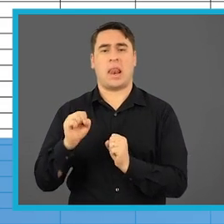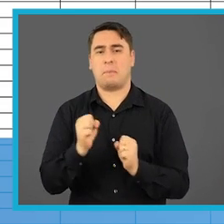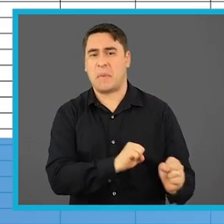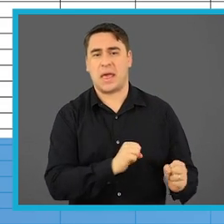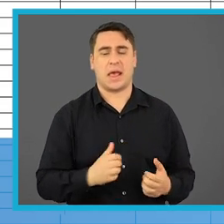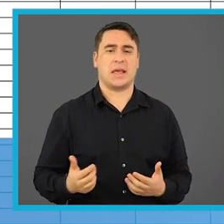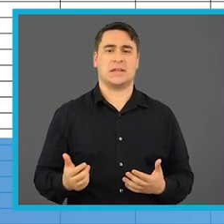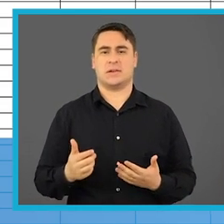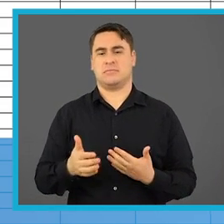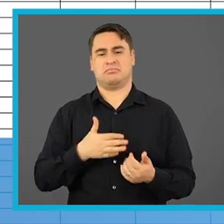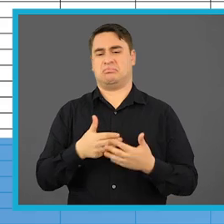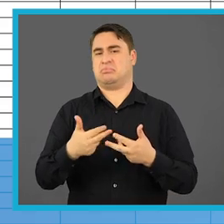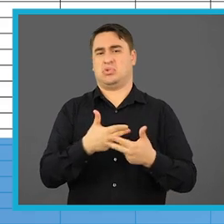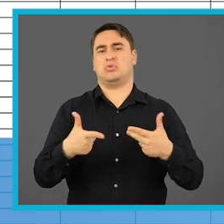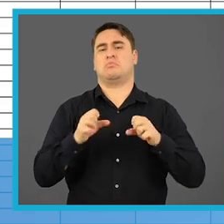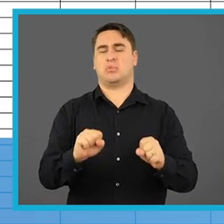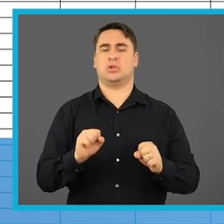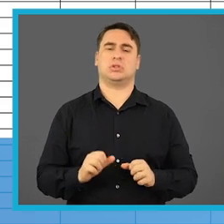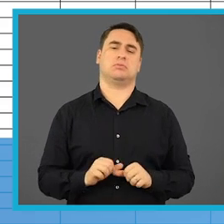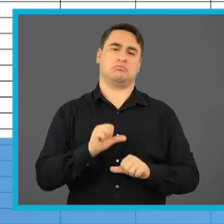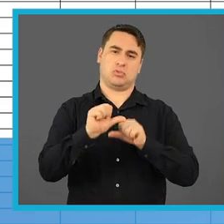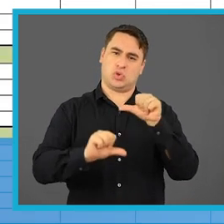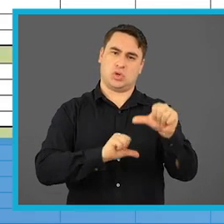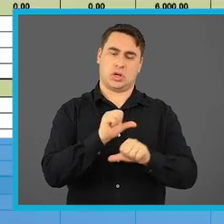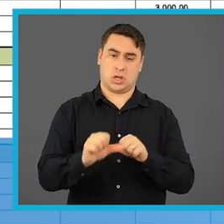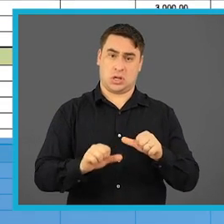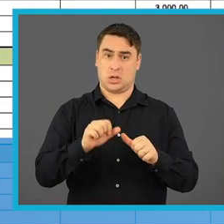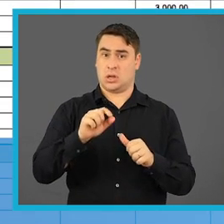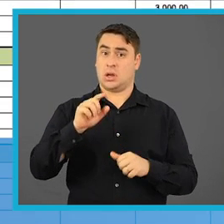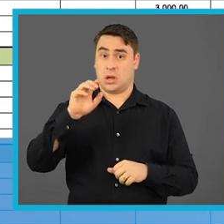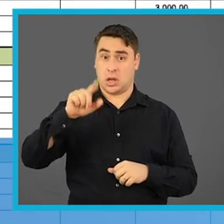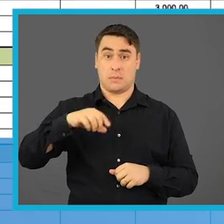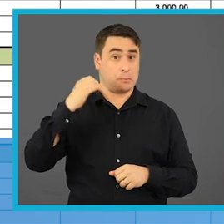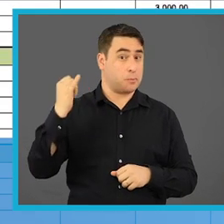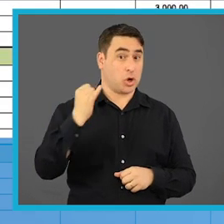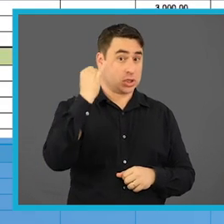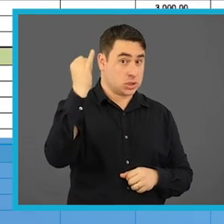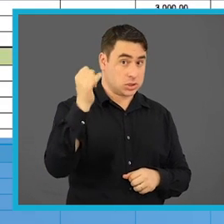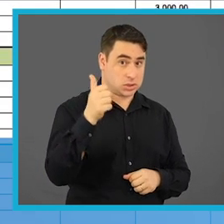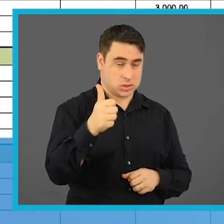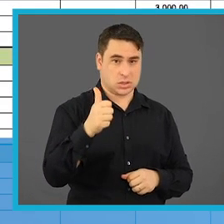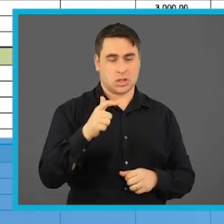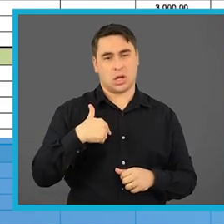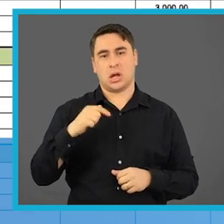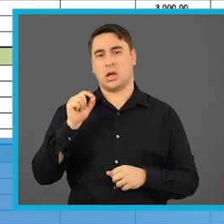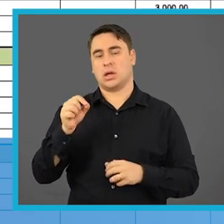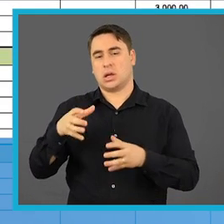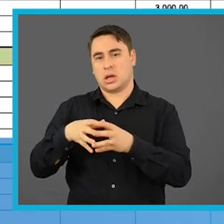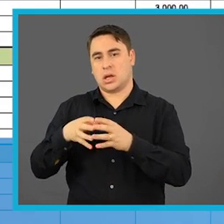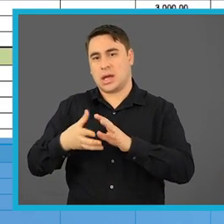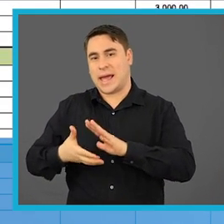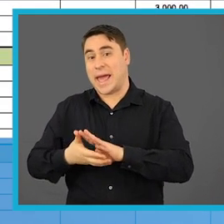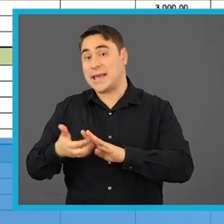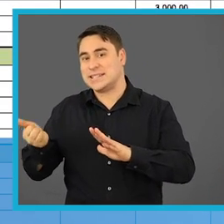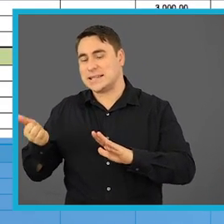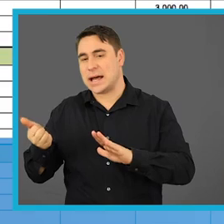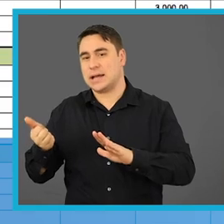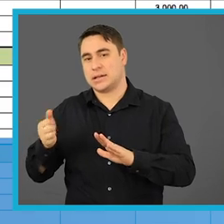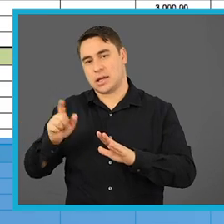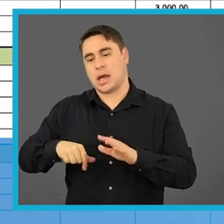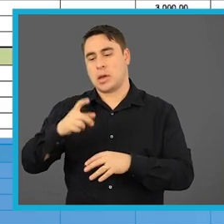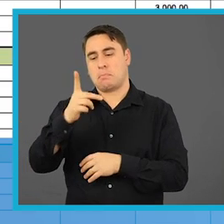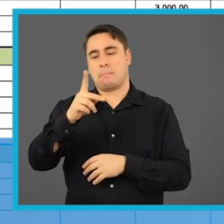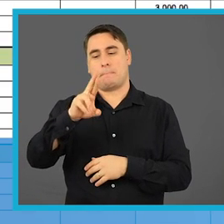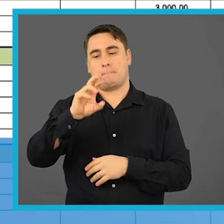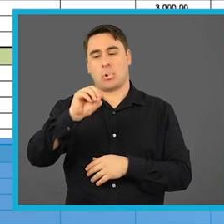de limpeza, alguma coisa do tipo. Esse item é muito importante. São as retiradas do empresário,